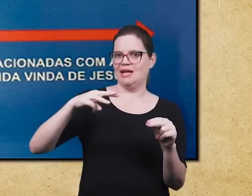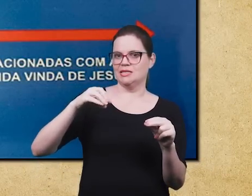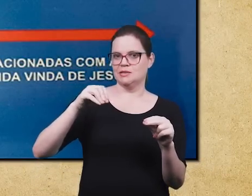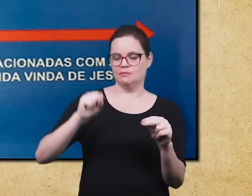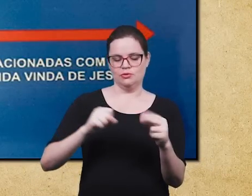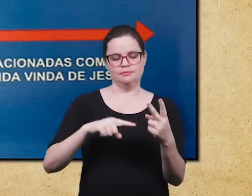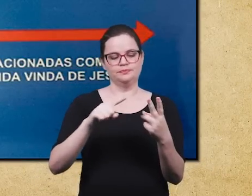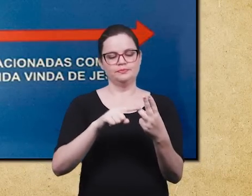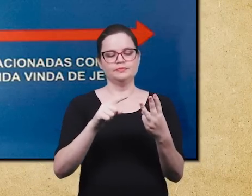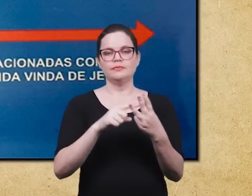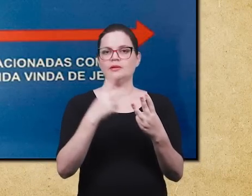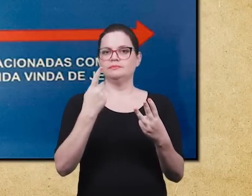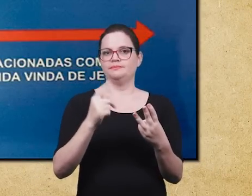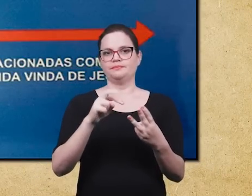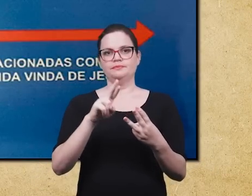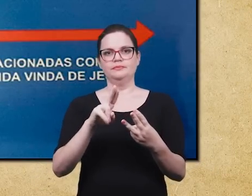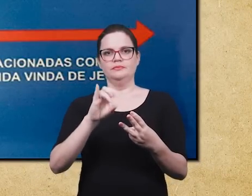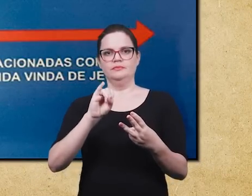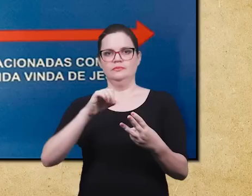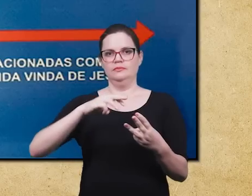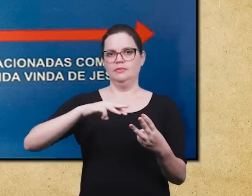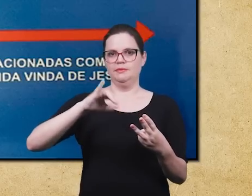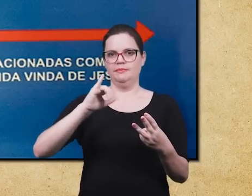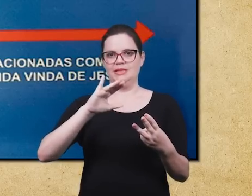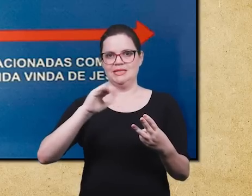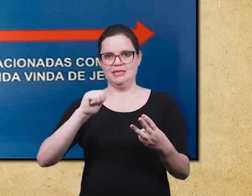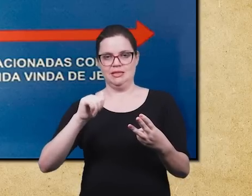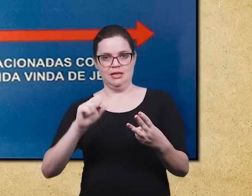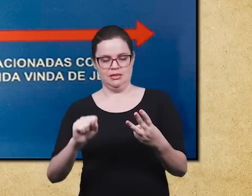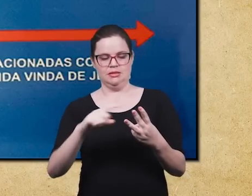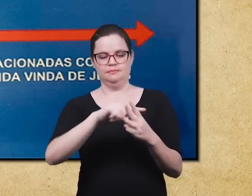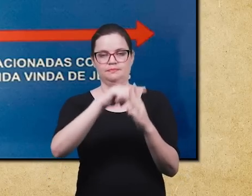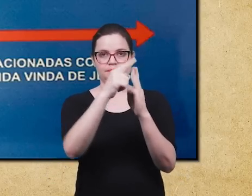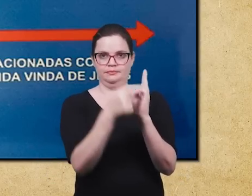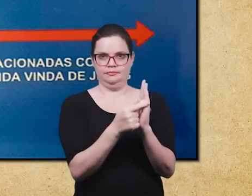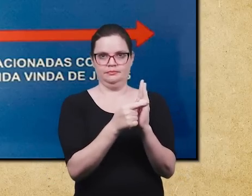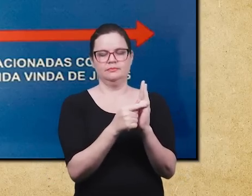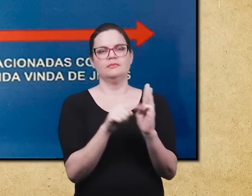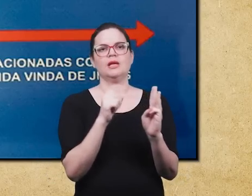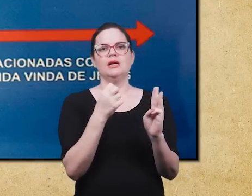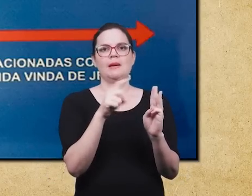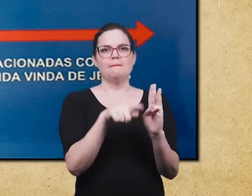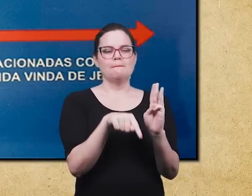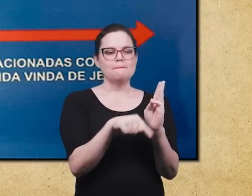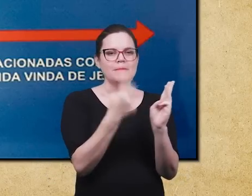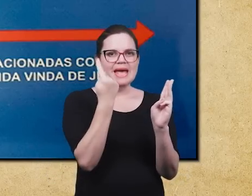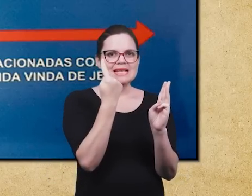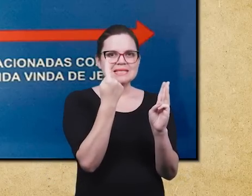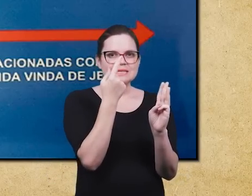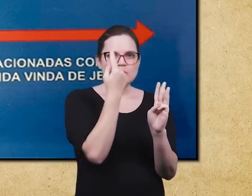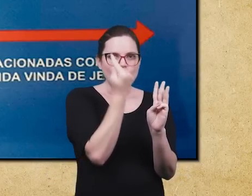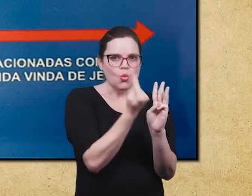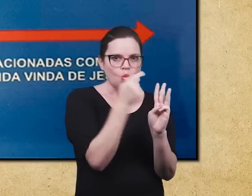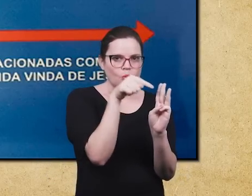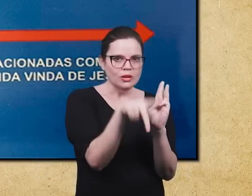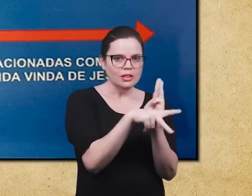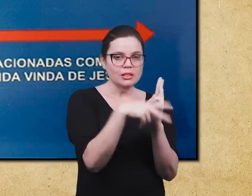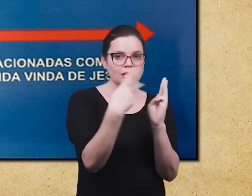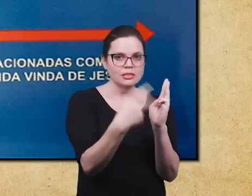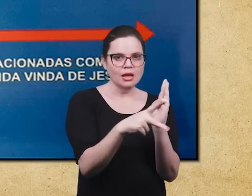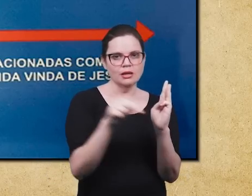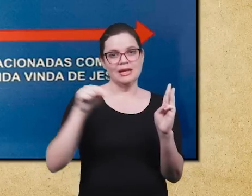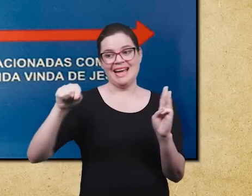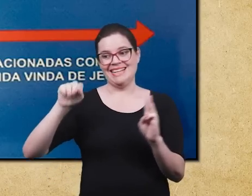primeiro mês. Hoje, se nós fizermos uma correlação do calendário gregoriano e do judaico,